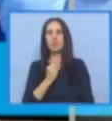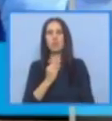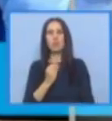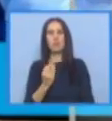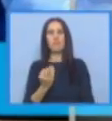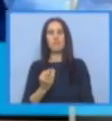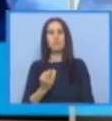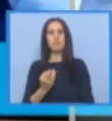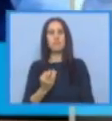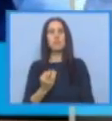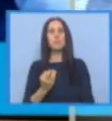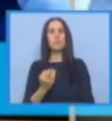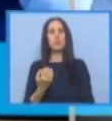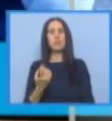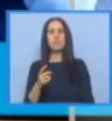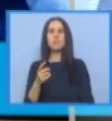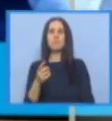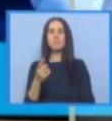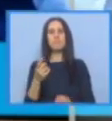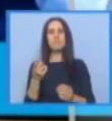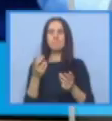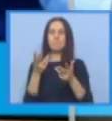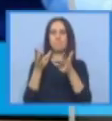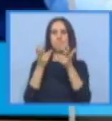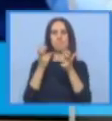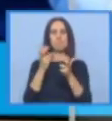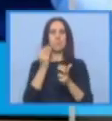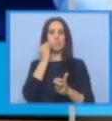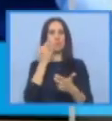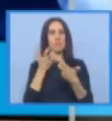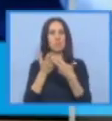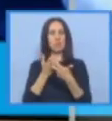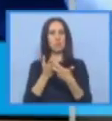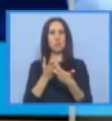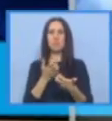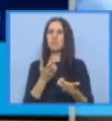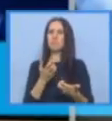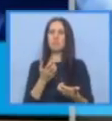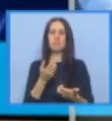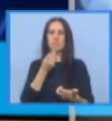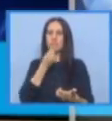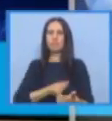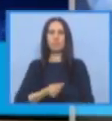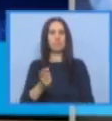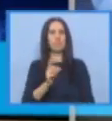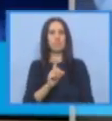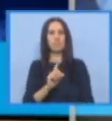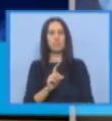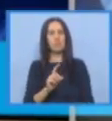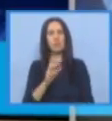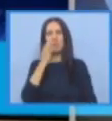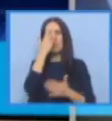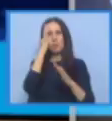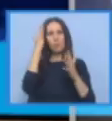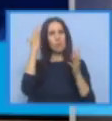ter uma leitura do conflito muito própria, não permite esta